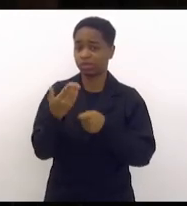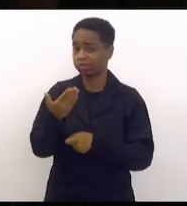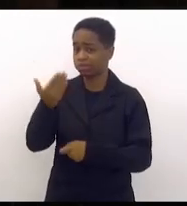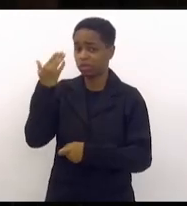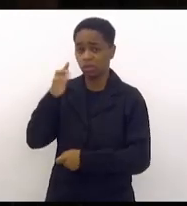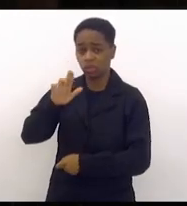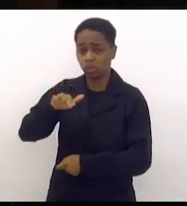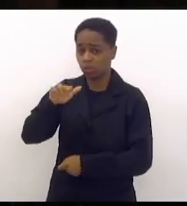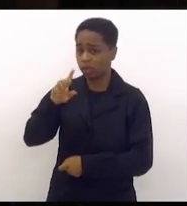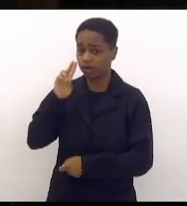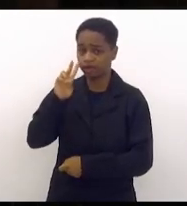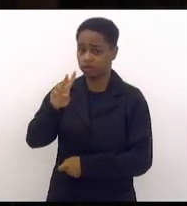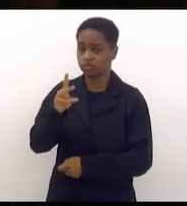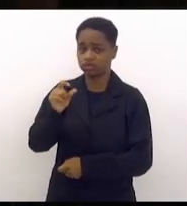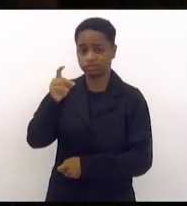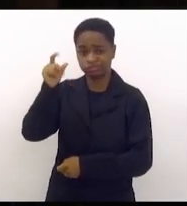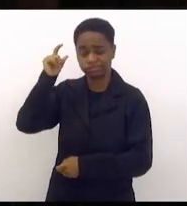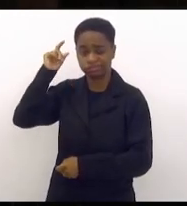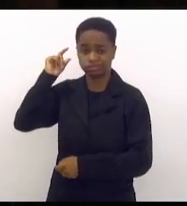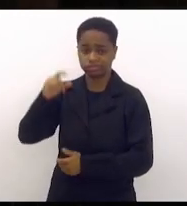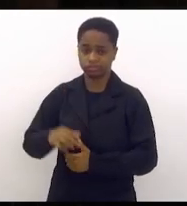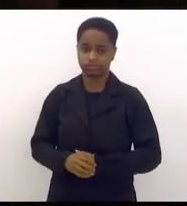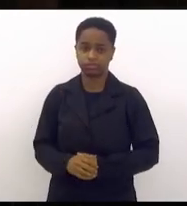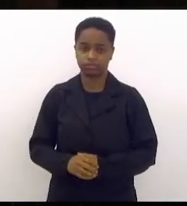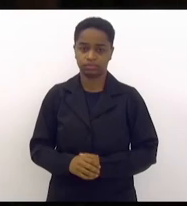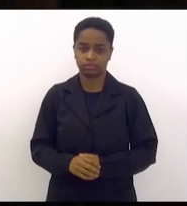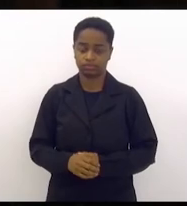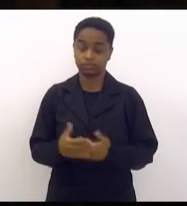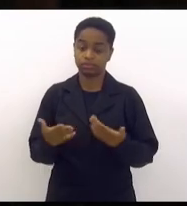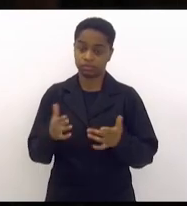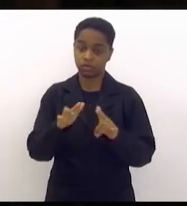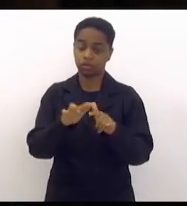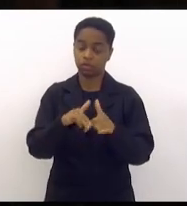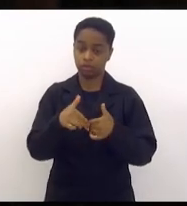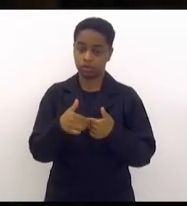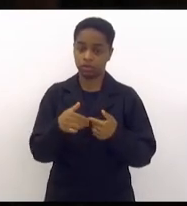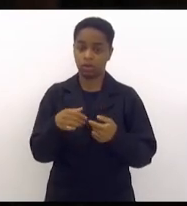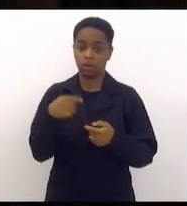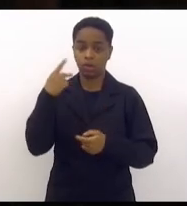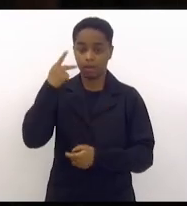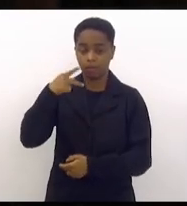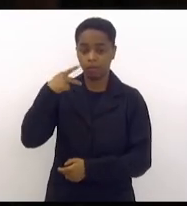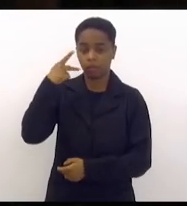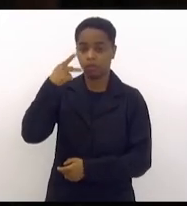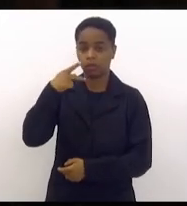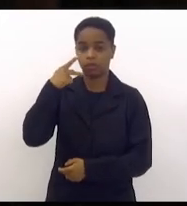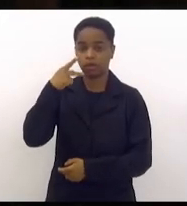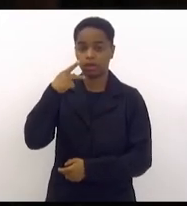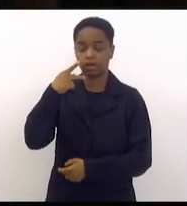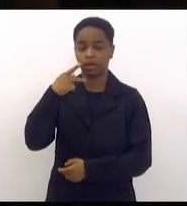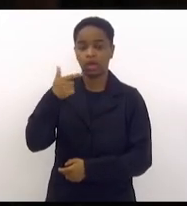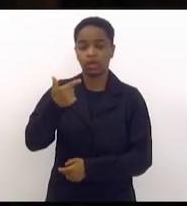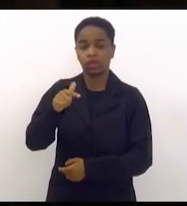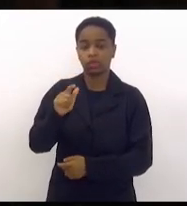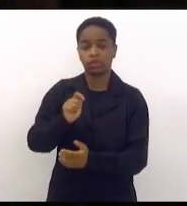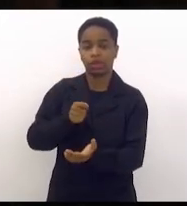já há muitos anos fruto de uma política de isenções